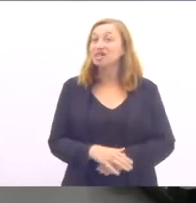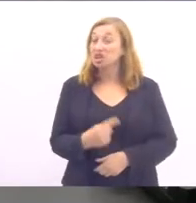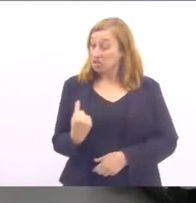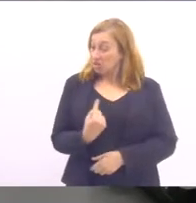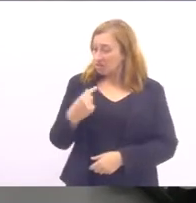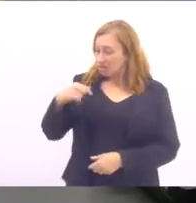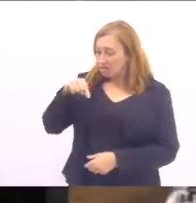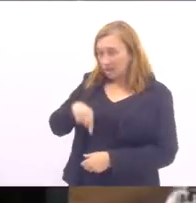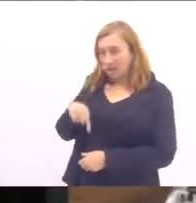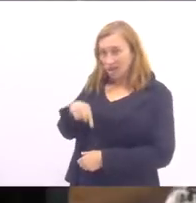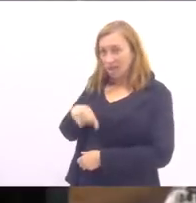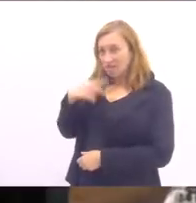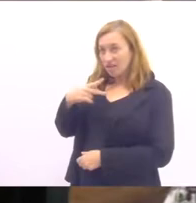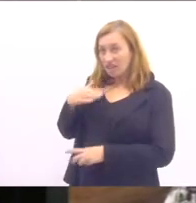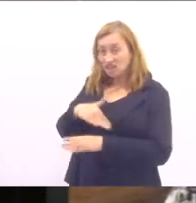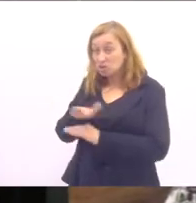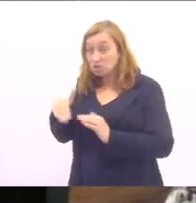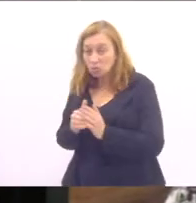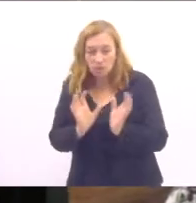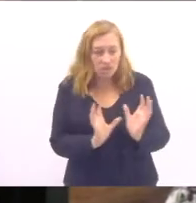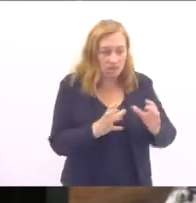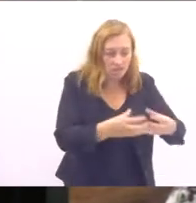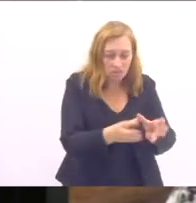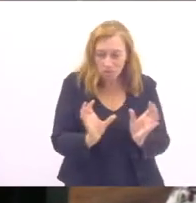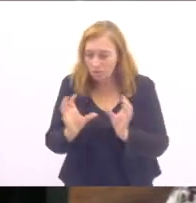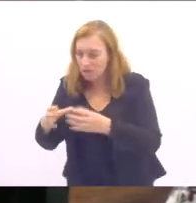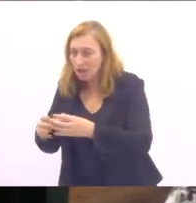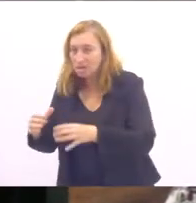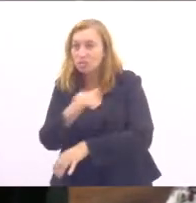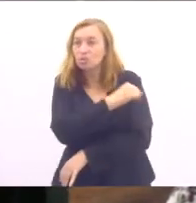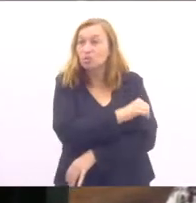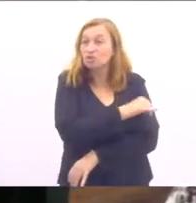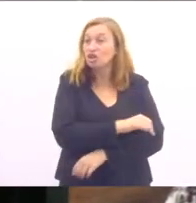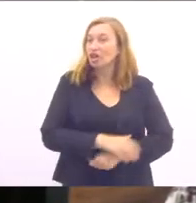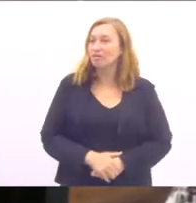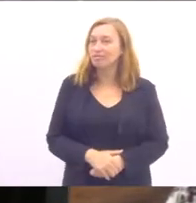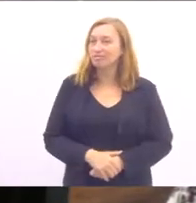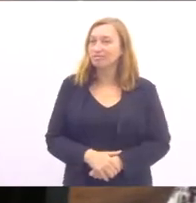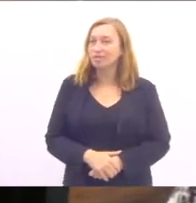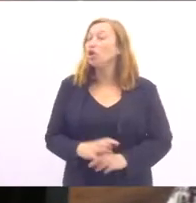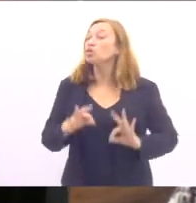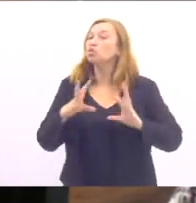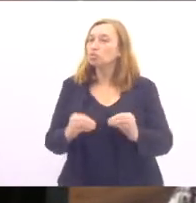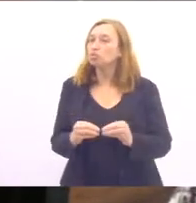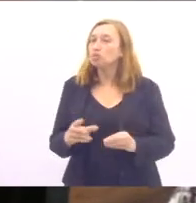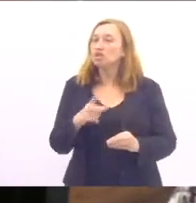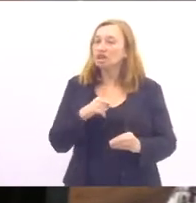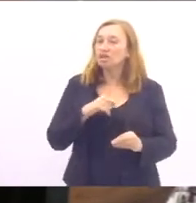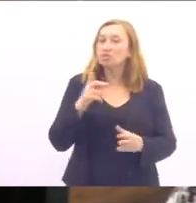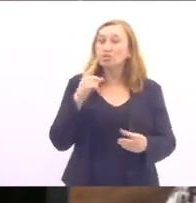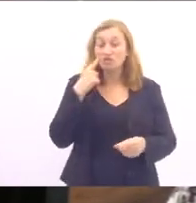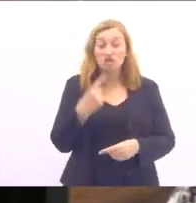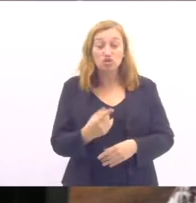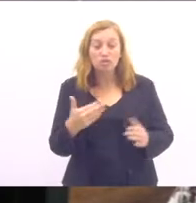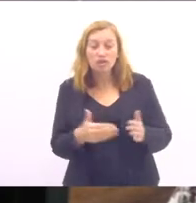aqui falando de todas as redes do Rio de Janeiro. Tudo que nós temos encontrado até